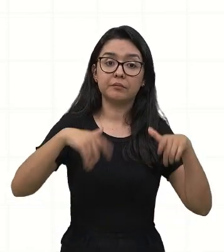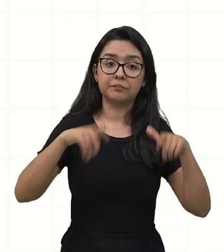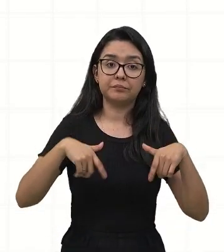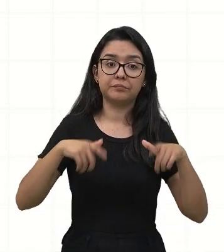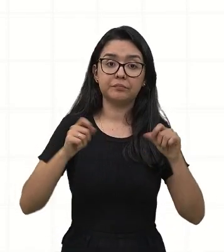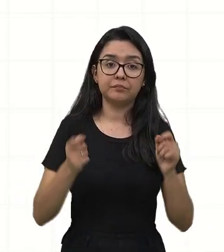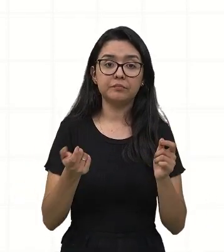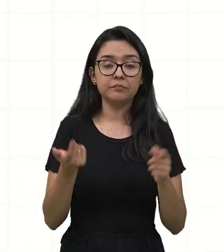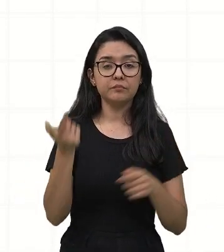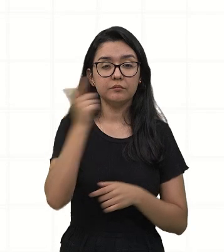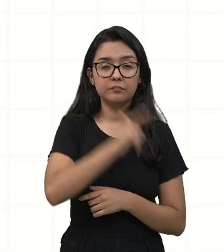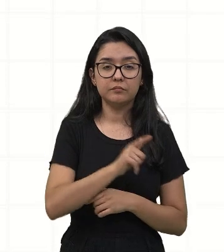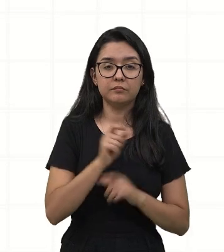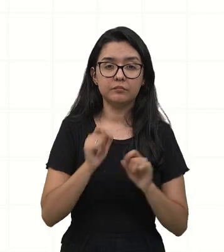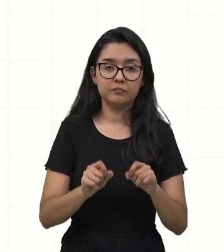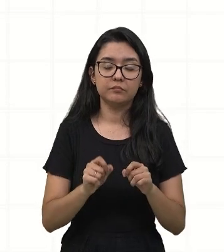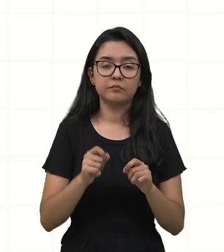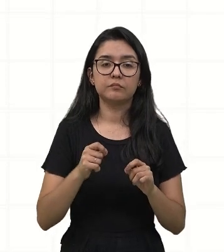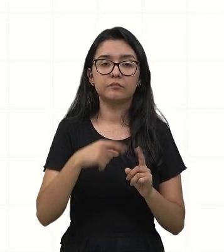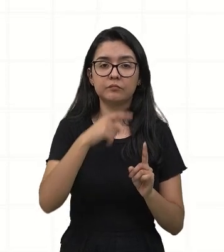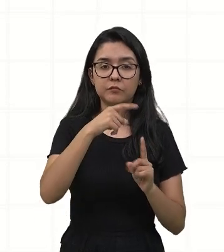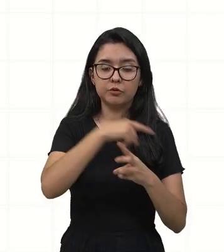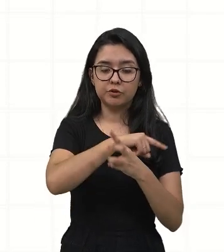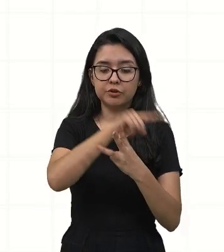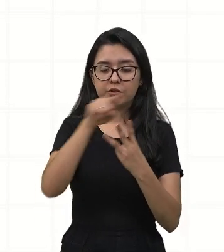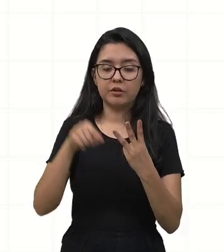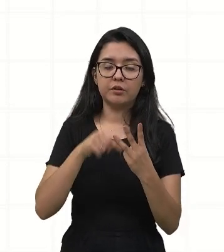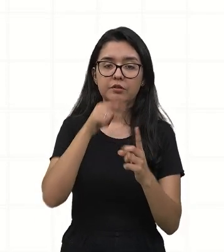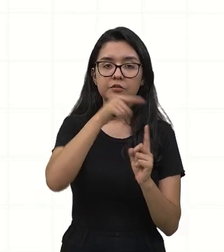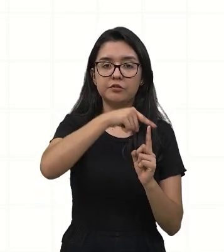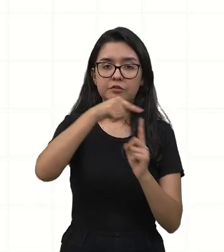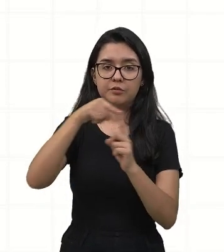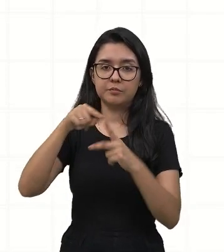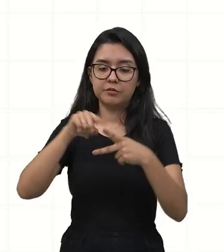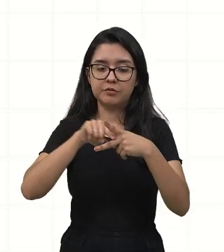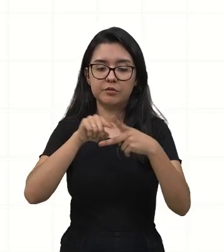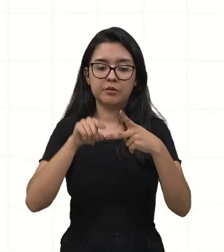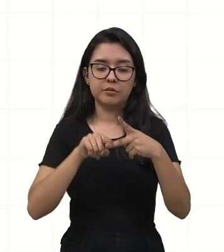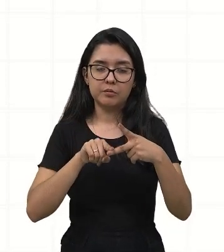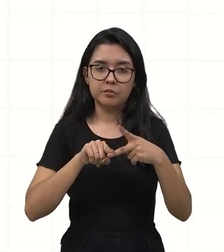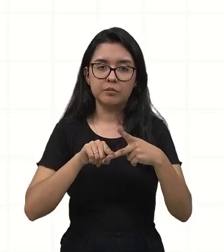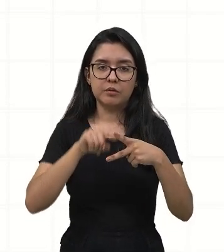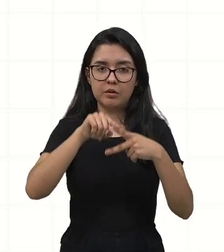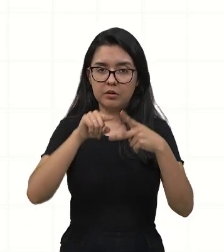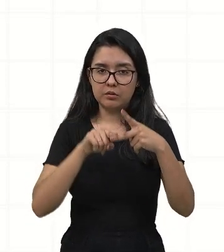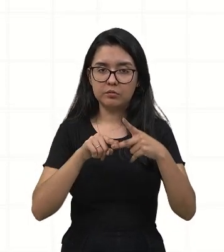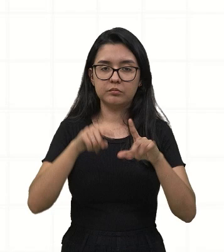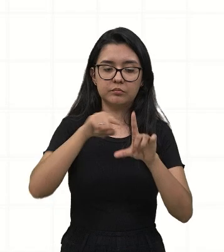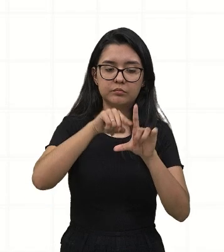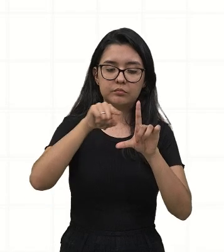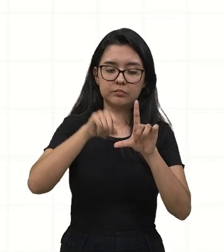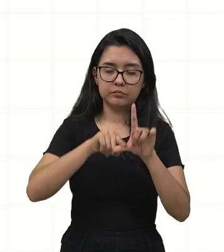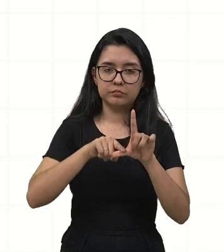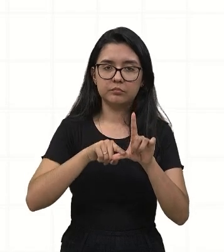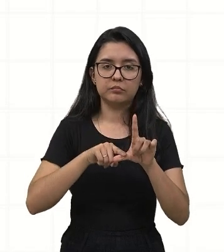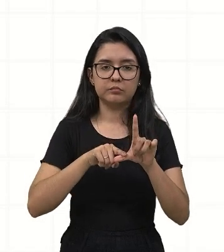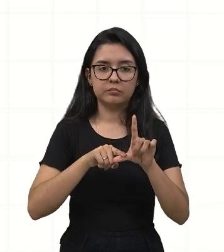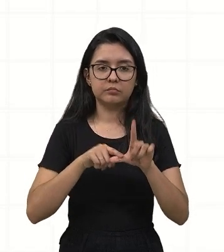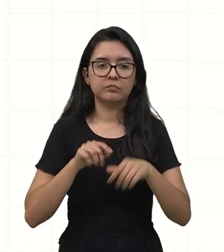podemos indicar o ângulo agudo, o ângulo reto, o ângulo raso e um ângulo obtuso. Pessoal, agudo você já